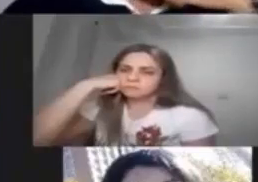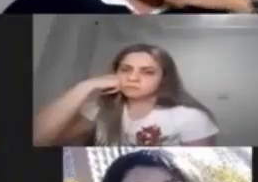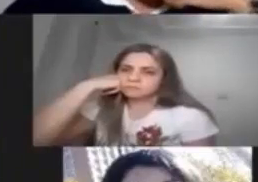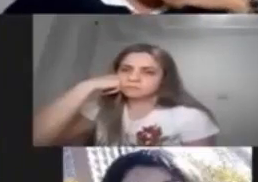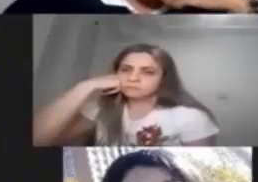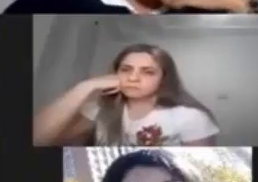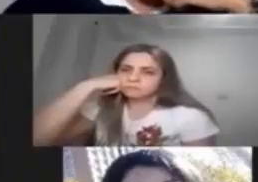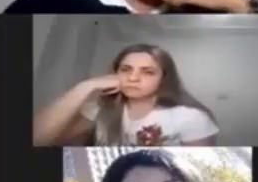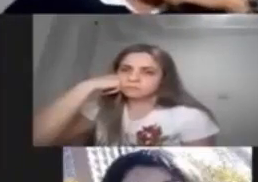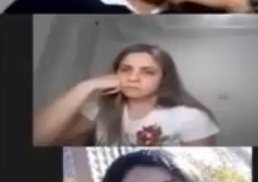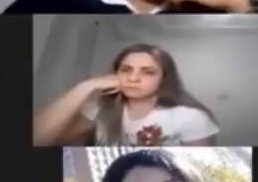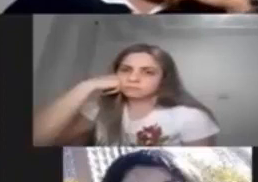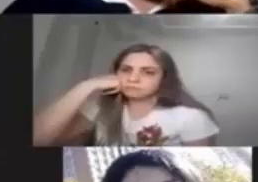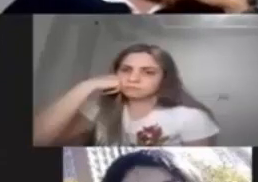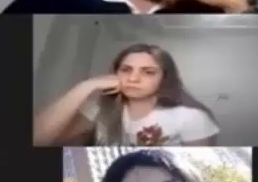é aqui